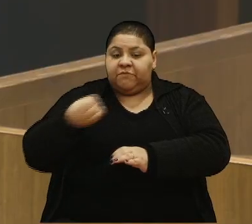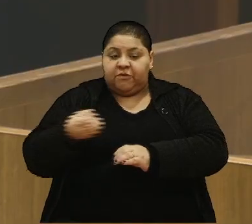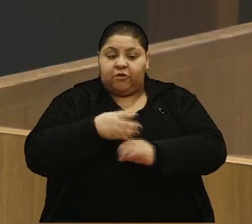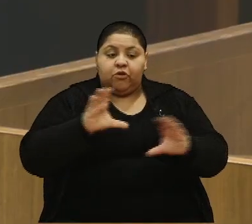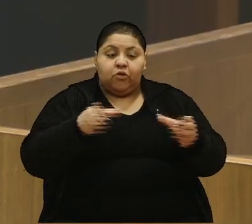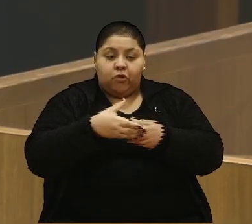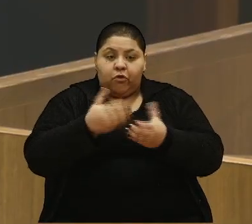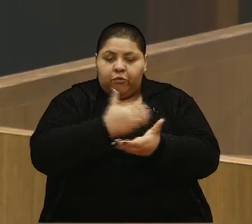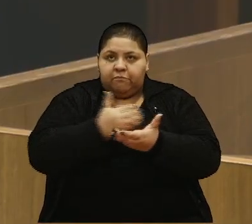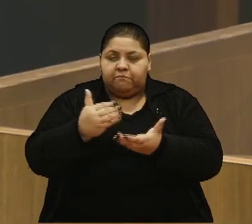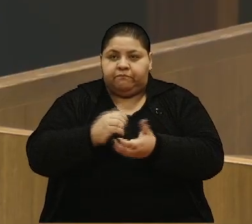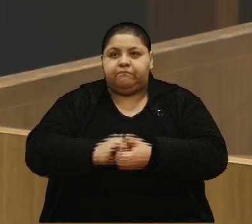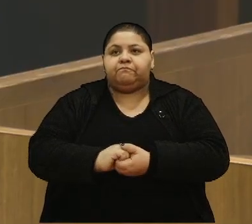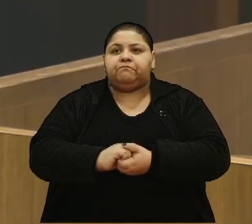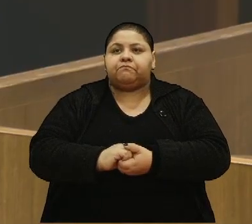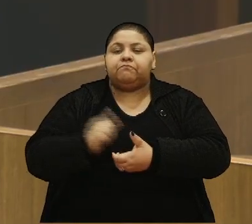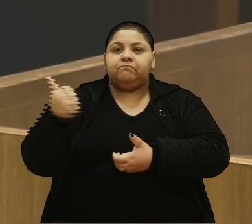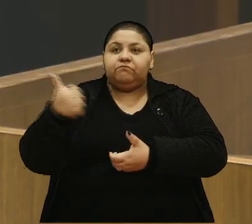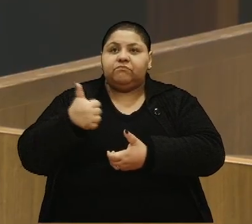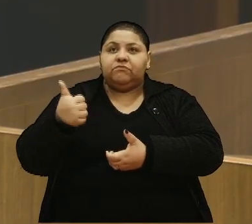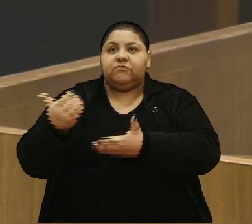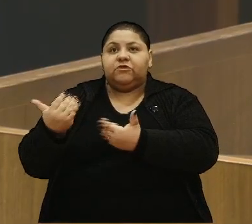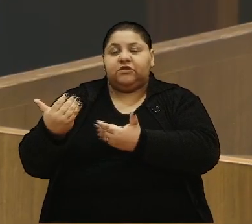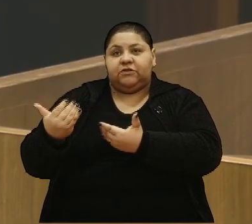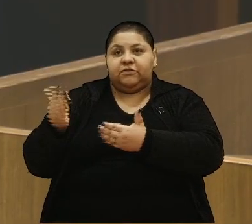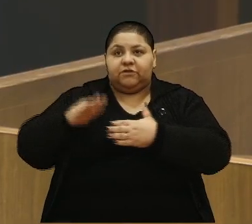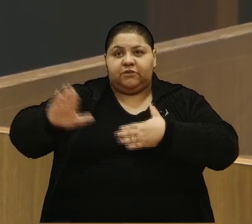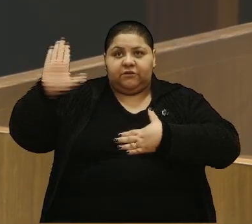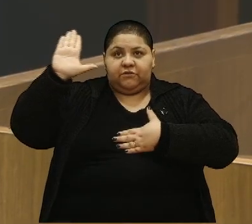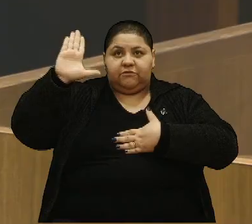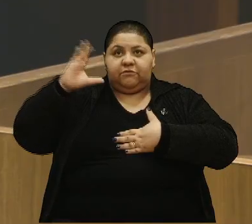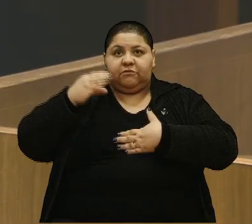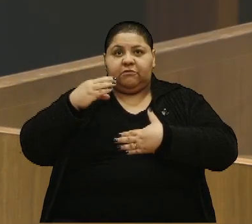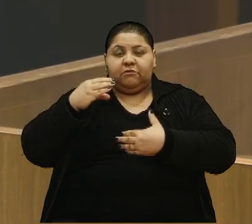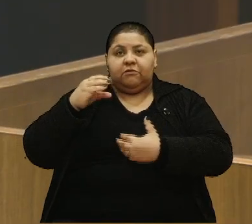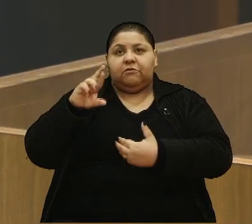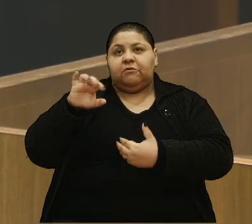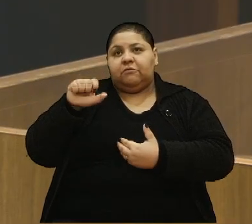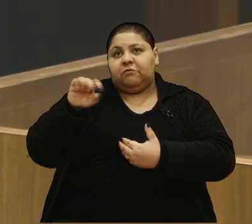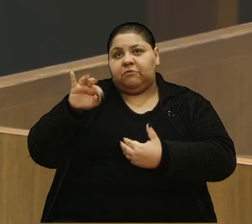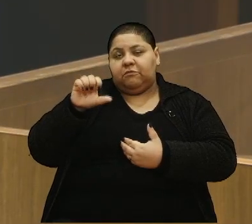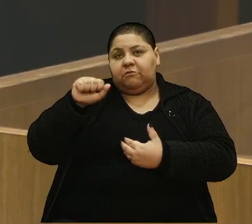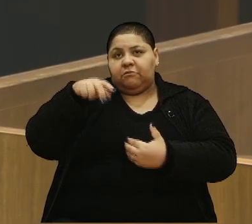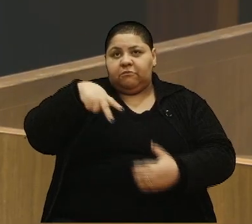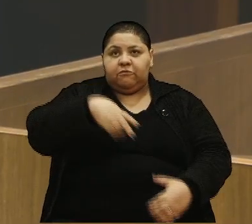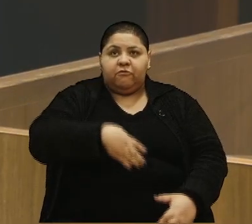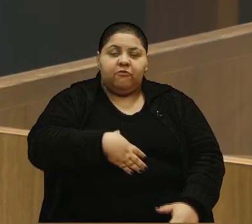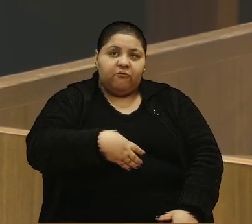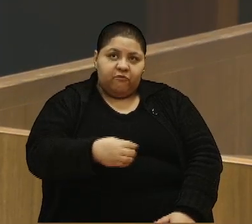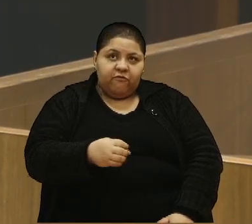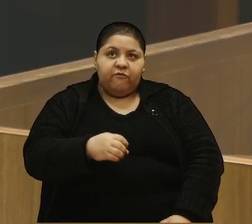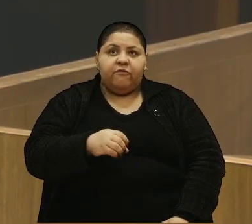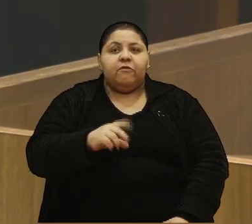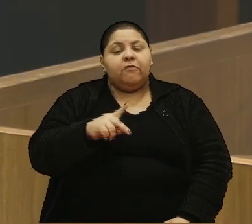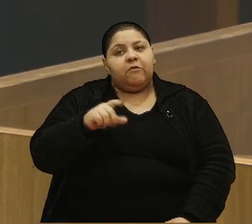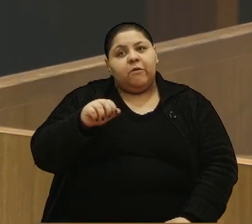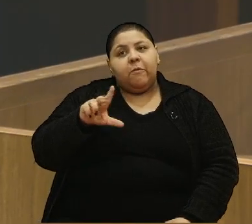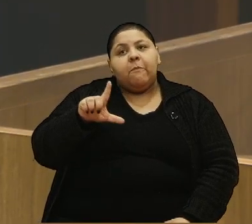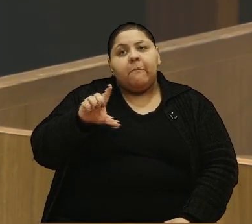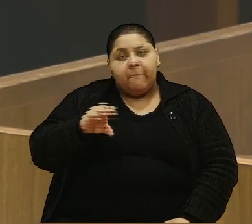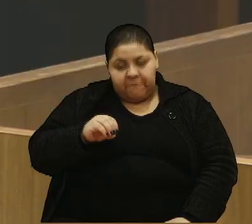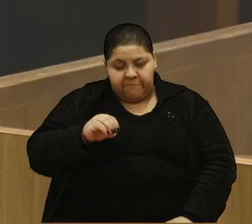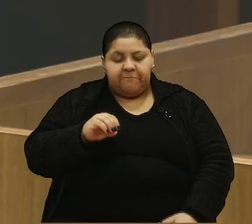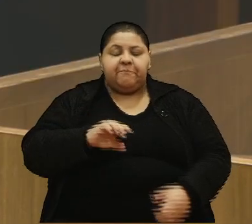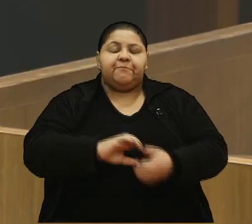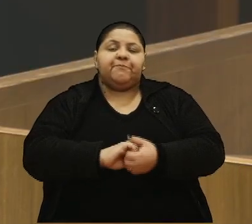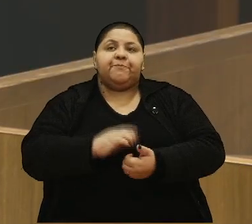que surgia. O primeiro jovem a fazer a promessa foi Christian Wilbert, filho do chefe Paulo Wilbert.